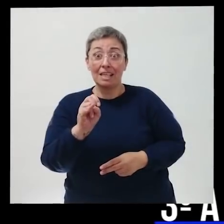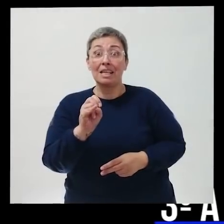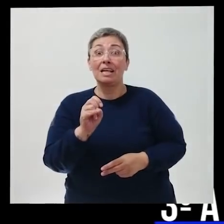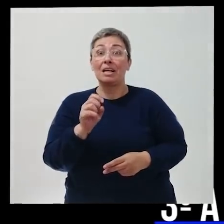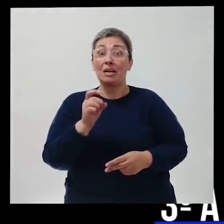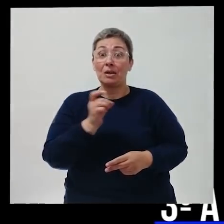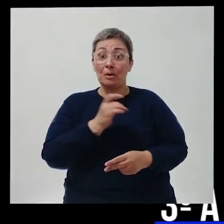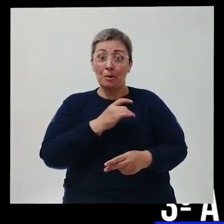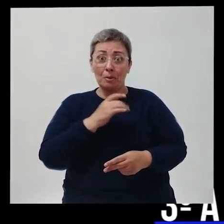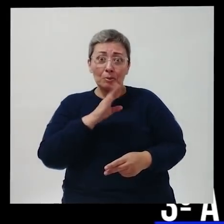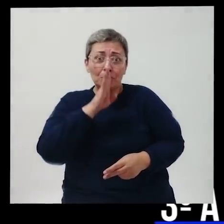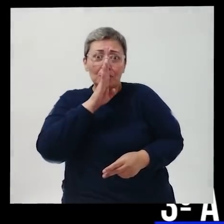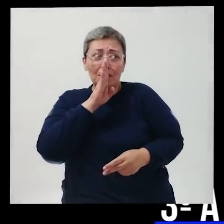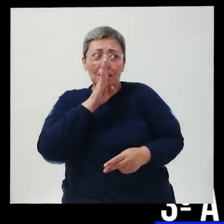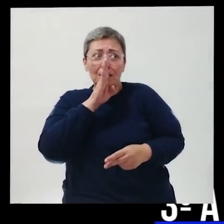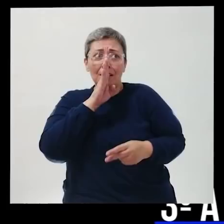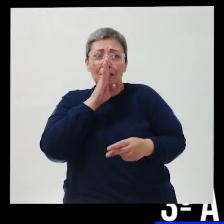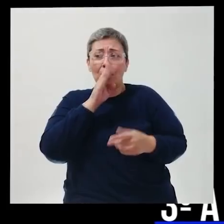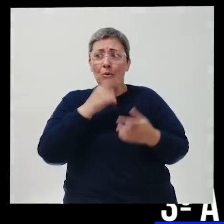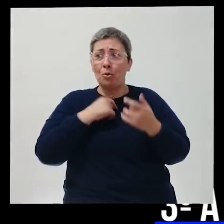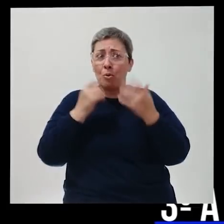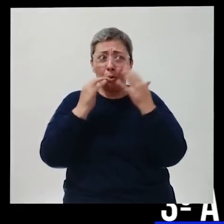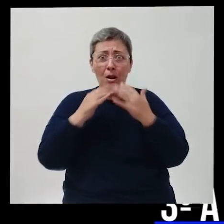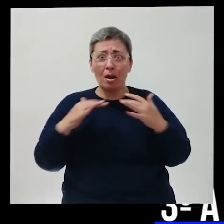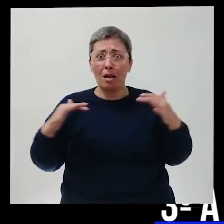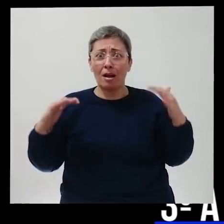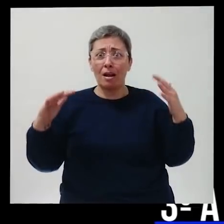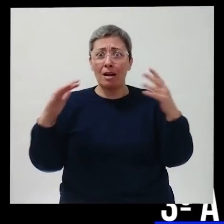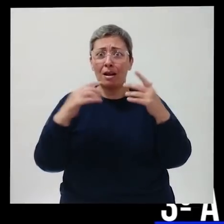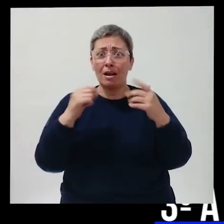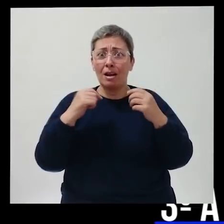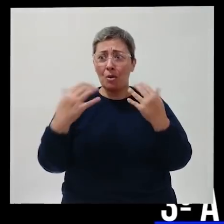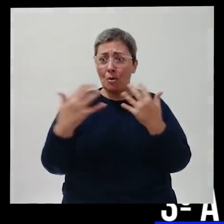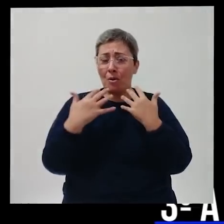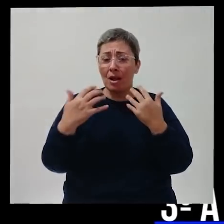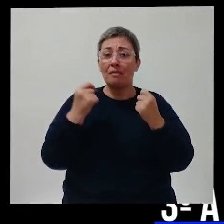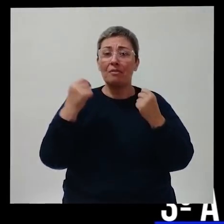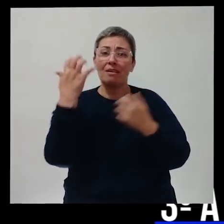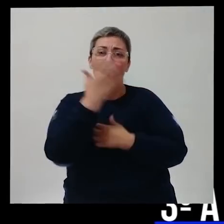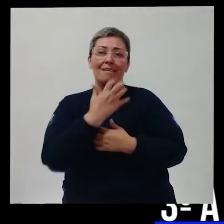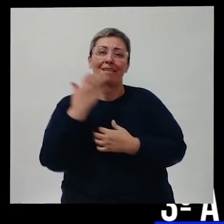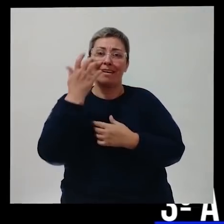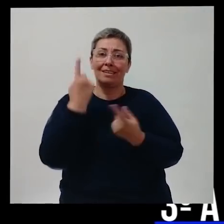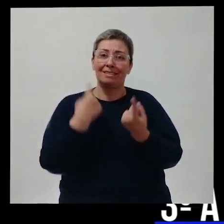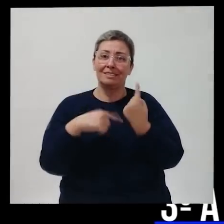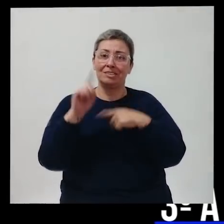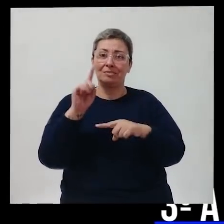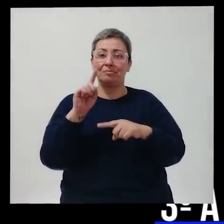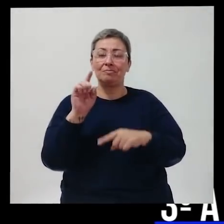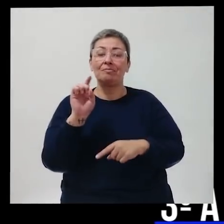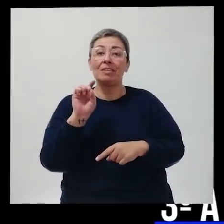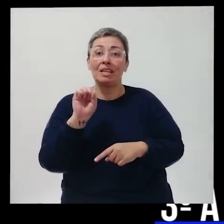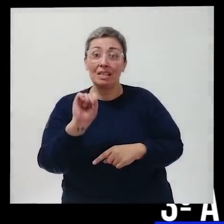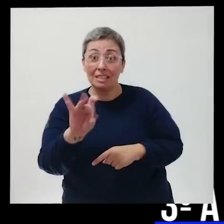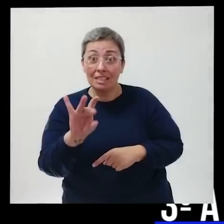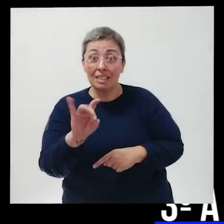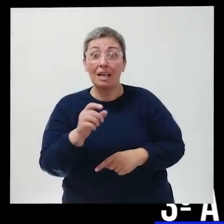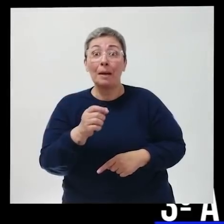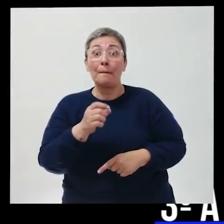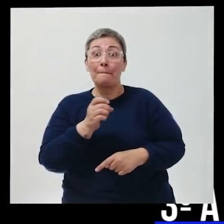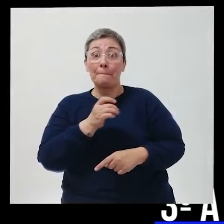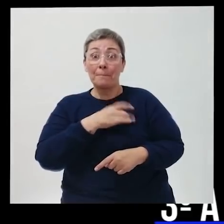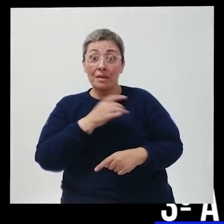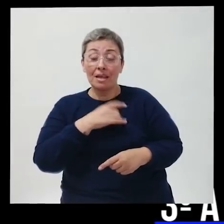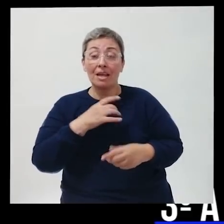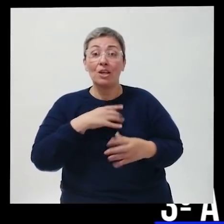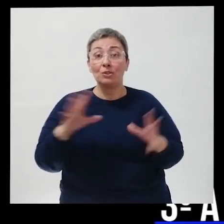o silêncio existir, é sinal para cantar. Se é medo do escuro,